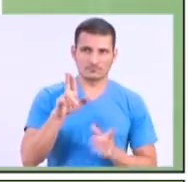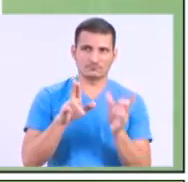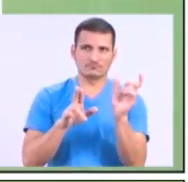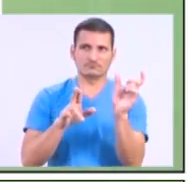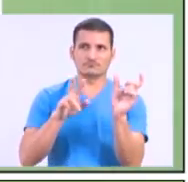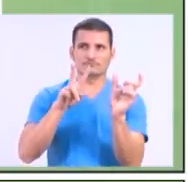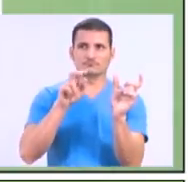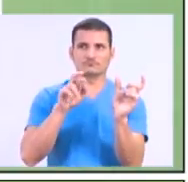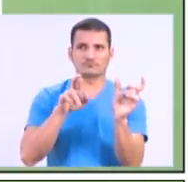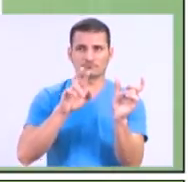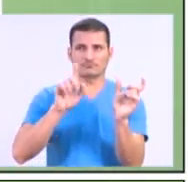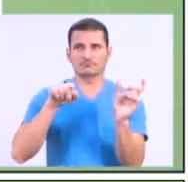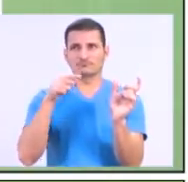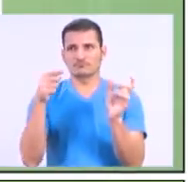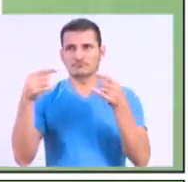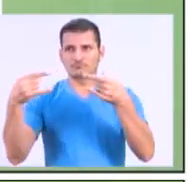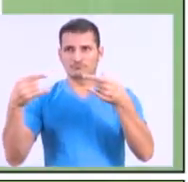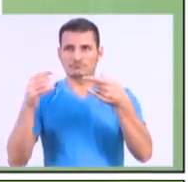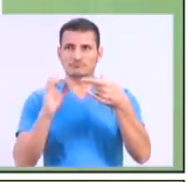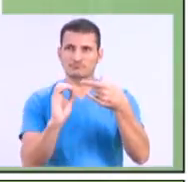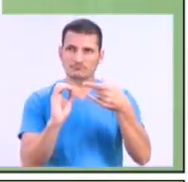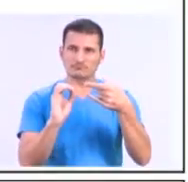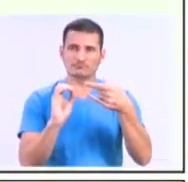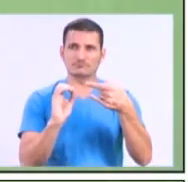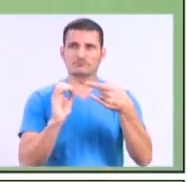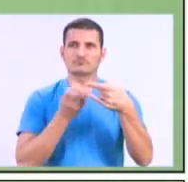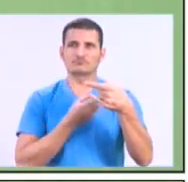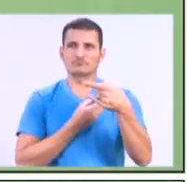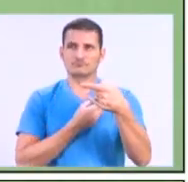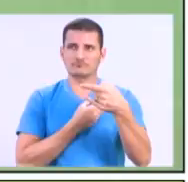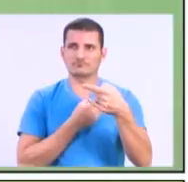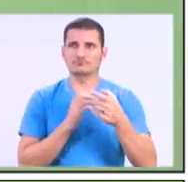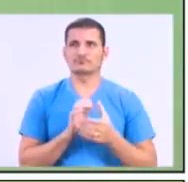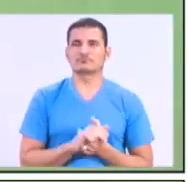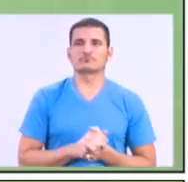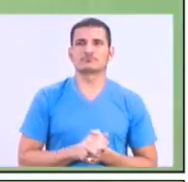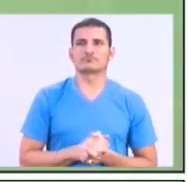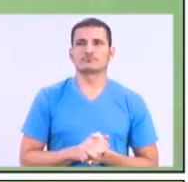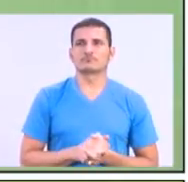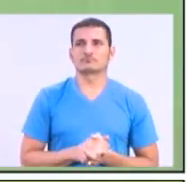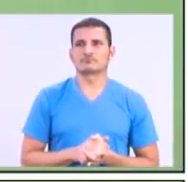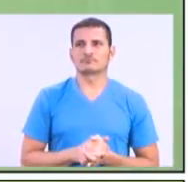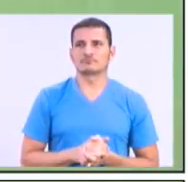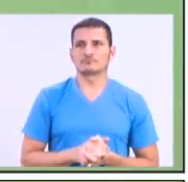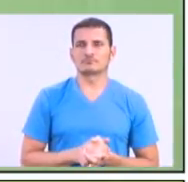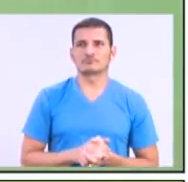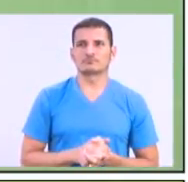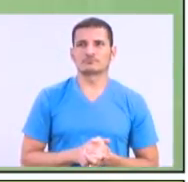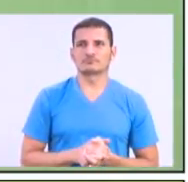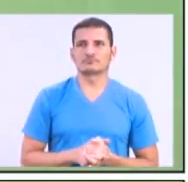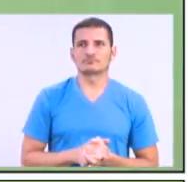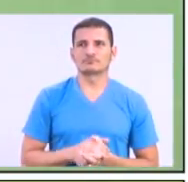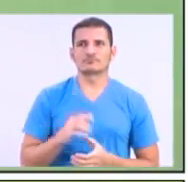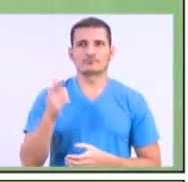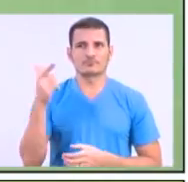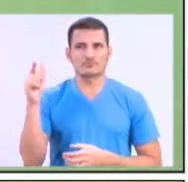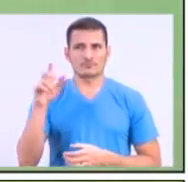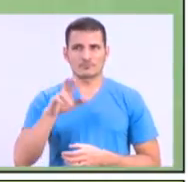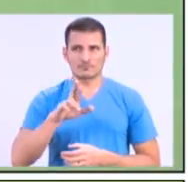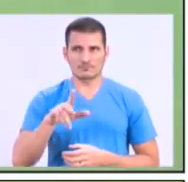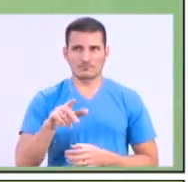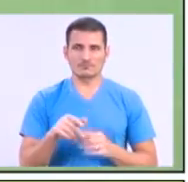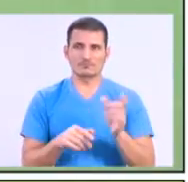mais o seu número, né, mais a sua chave. Aqui nós temos uma outra definição, em que fazemos a definição do